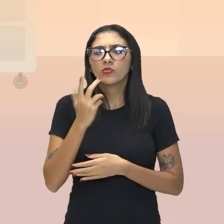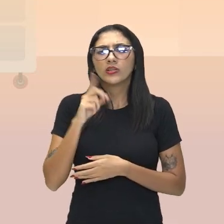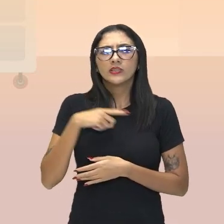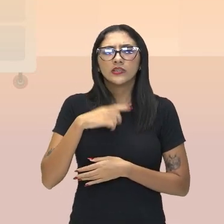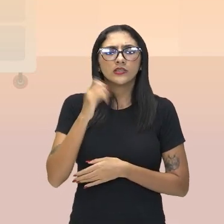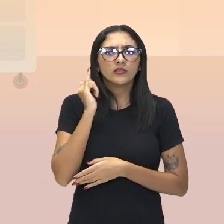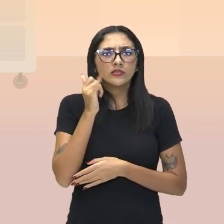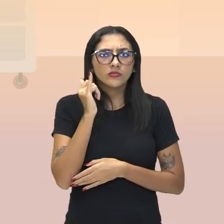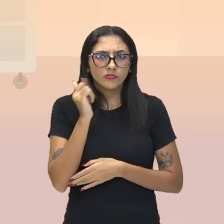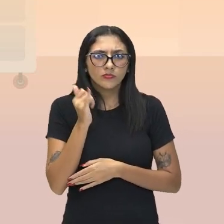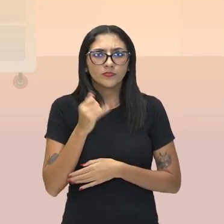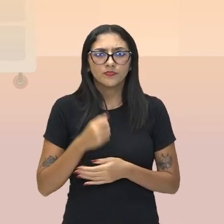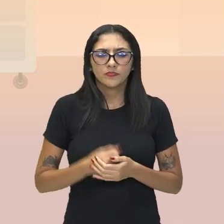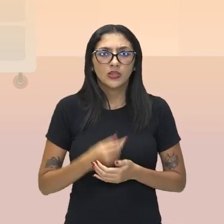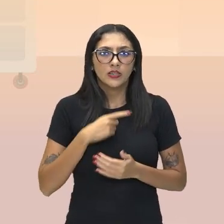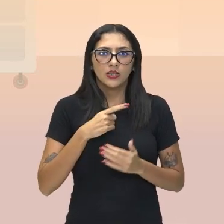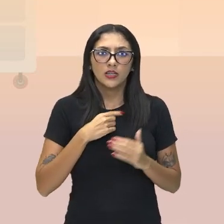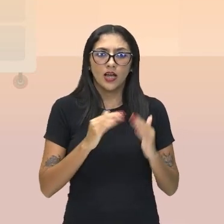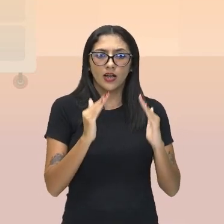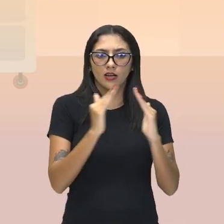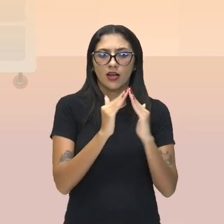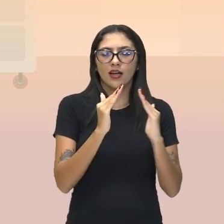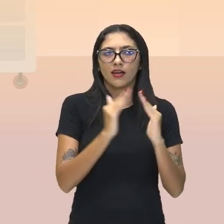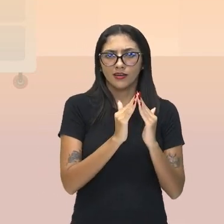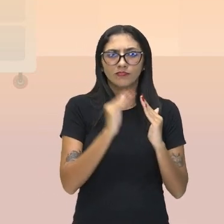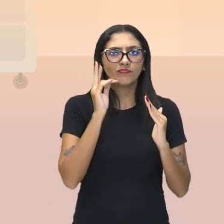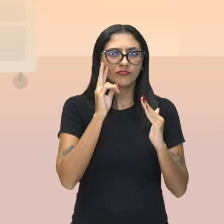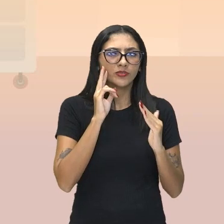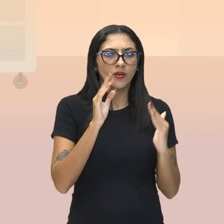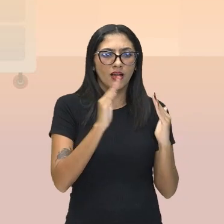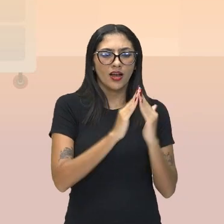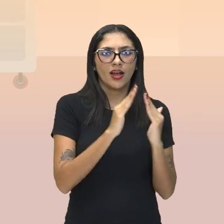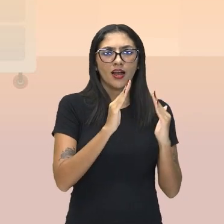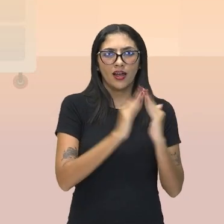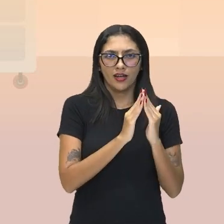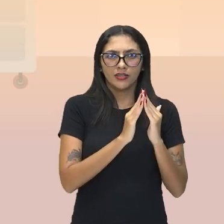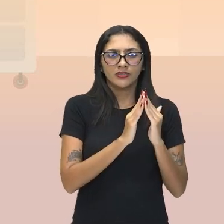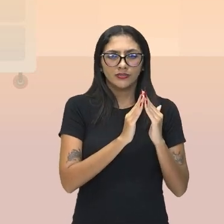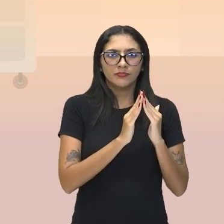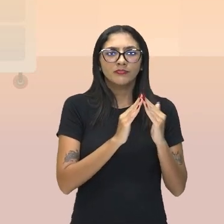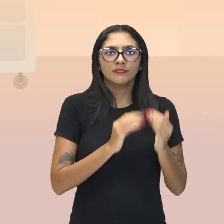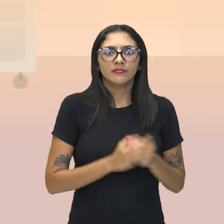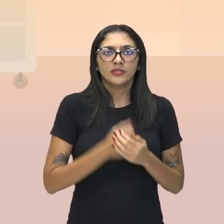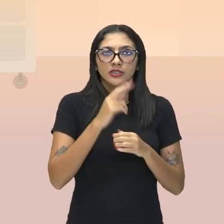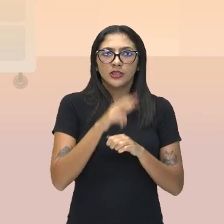né? Nós temos o cenário ali da casa, no primeiro momento a casa, e aí o